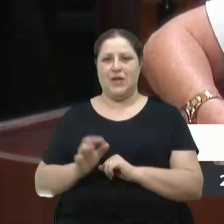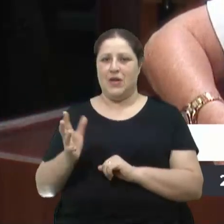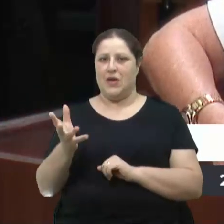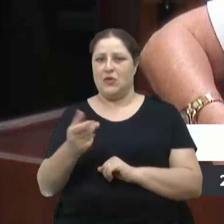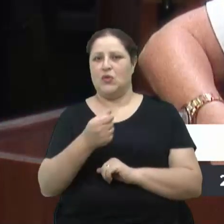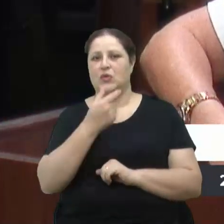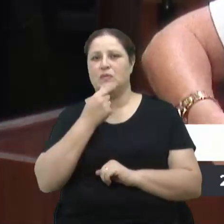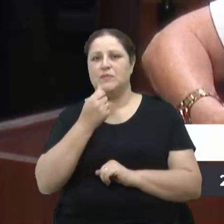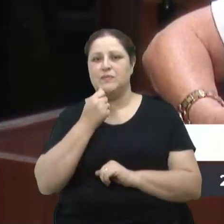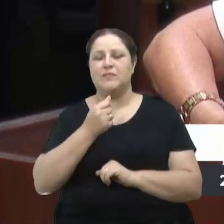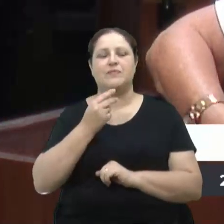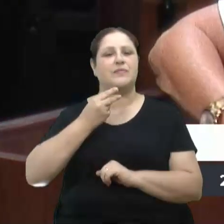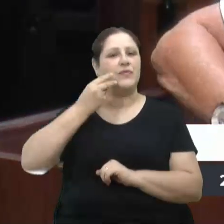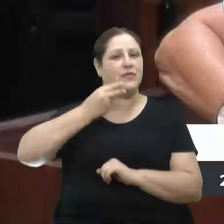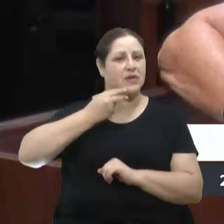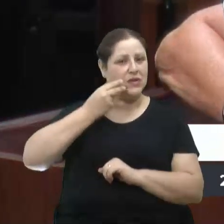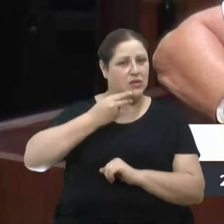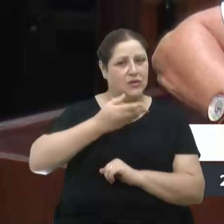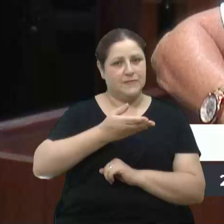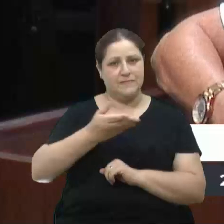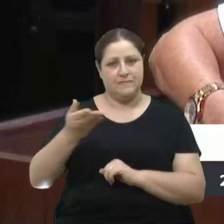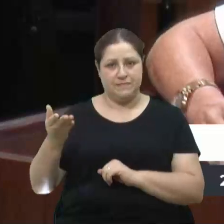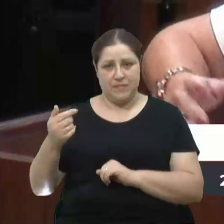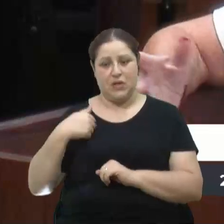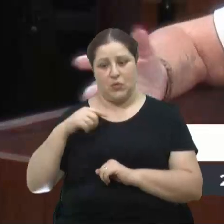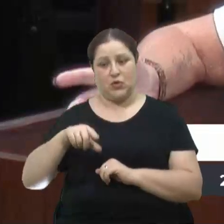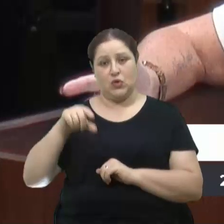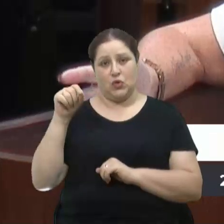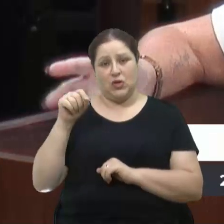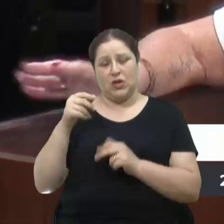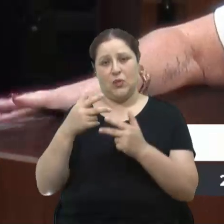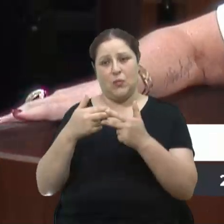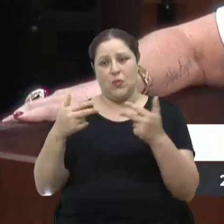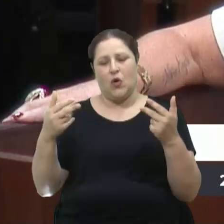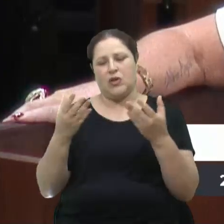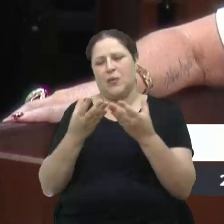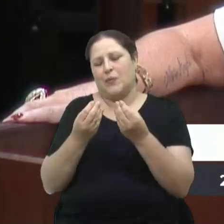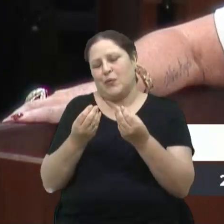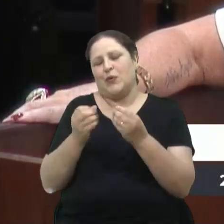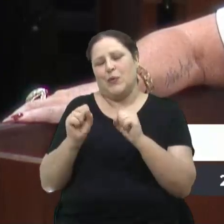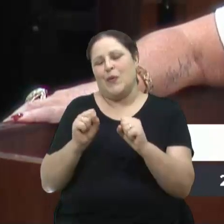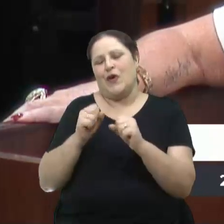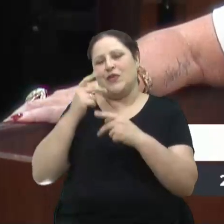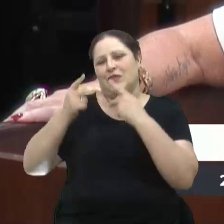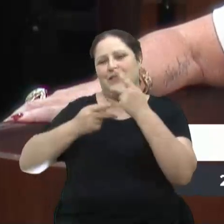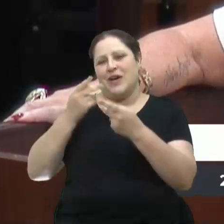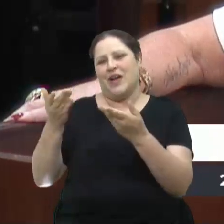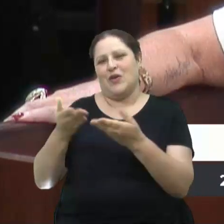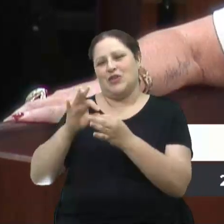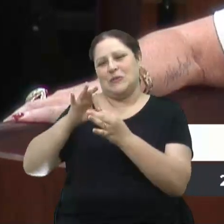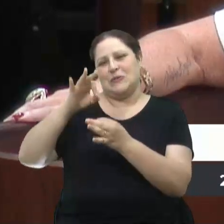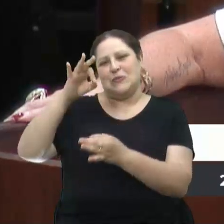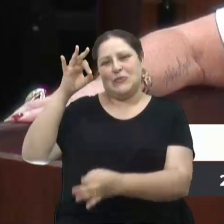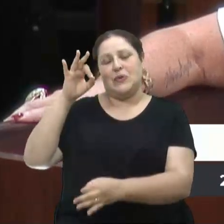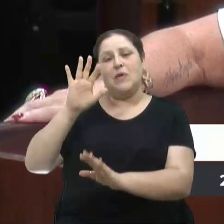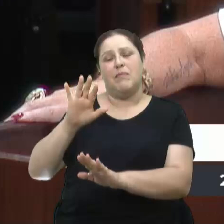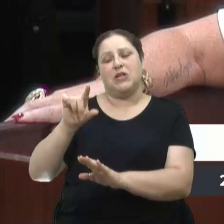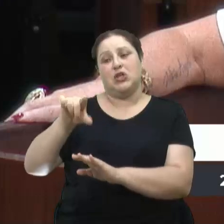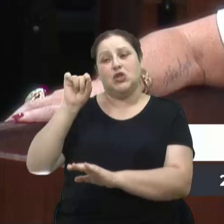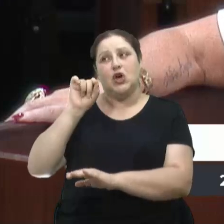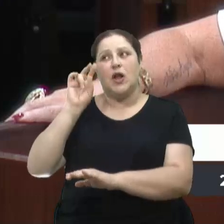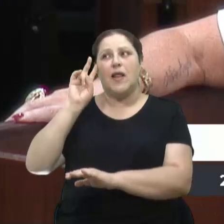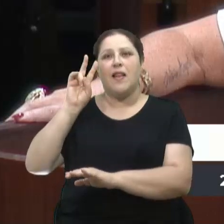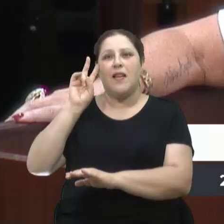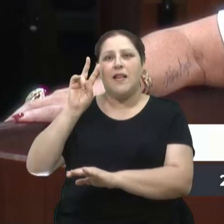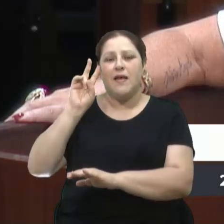e vereadoras, eu escolhi, muitas coisas poderiam ser faladas nesse dia, mas eu escolhi